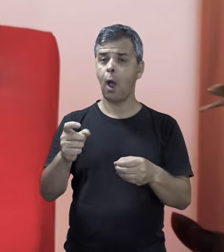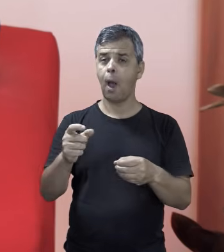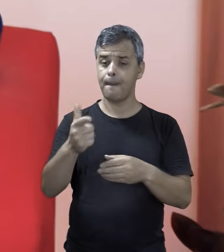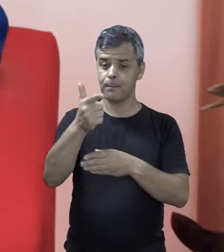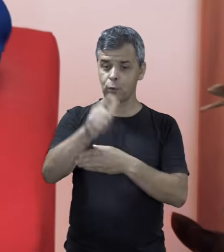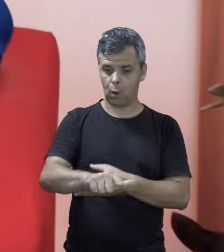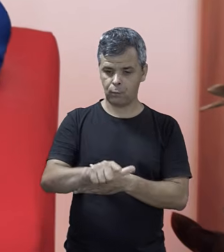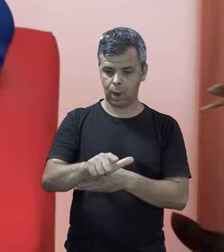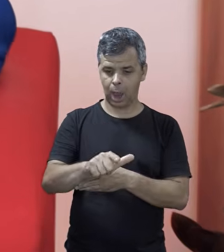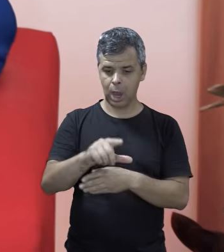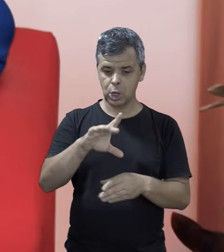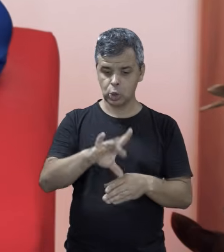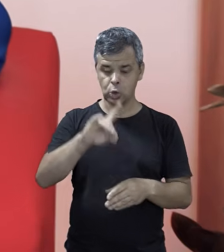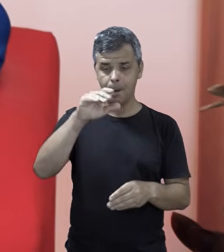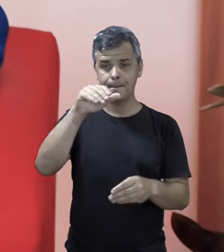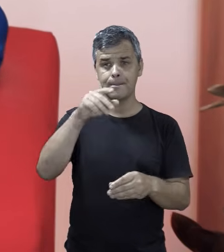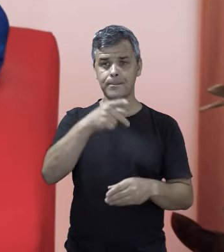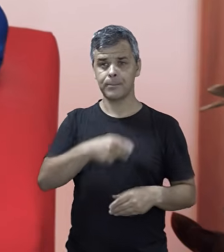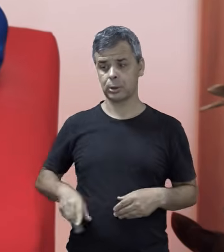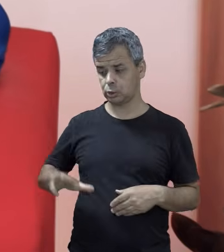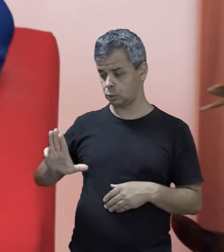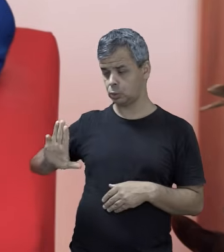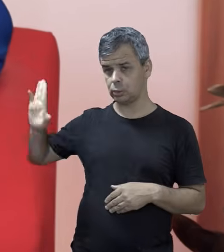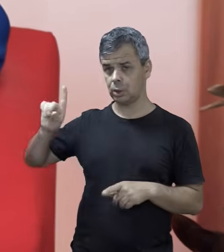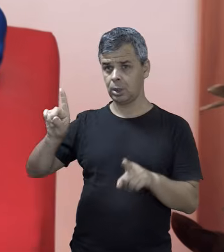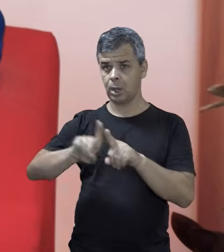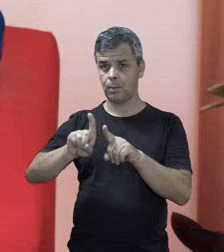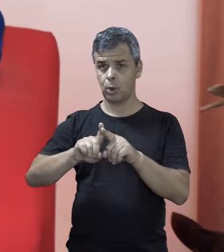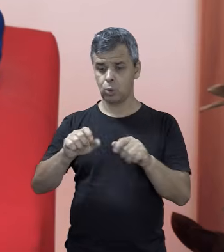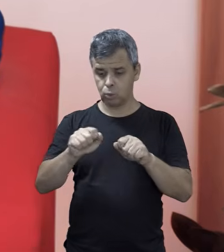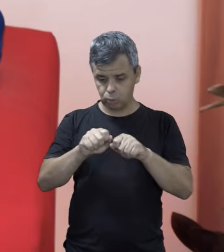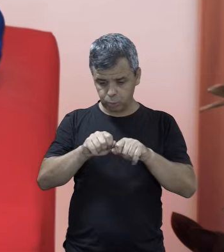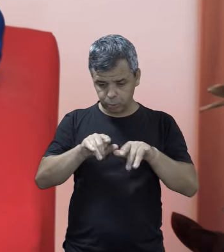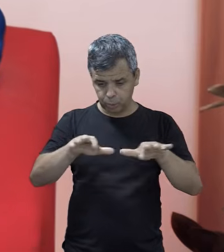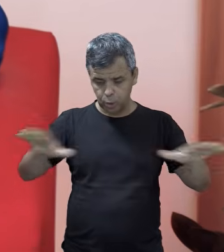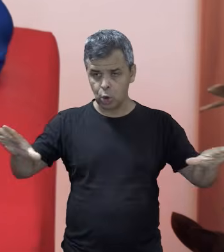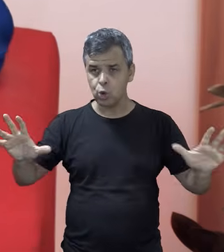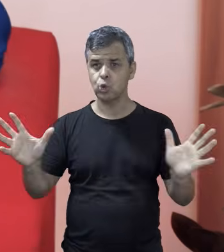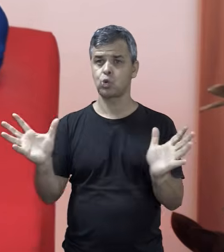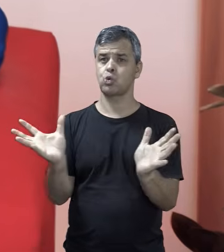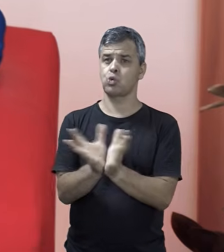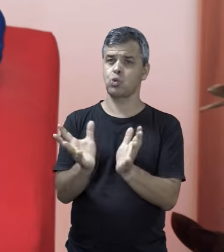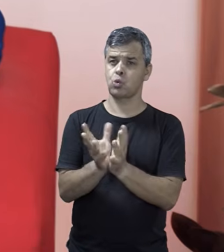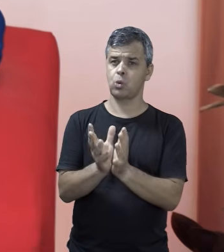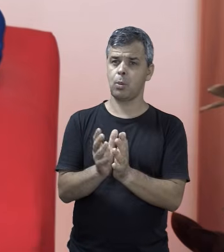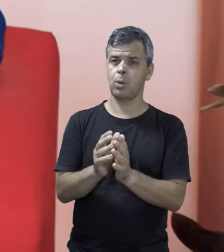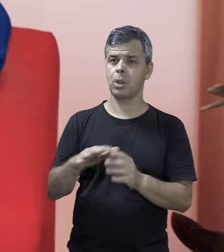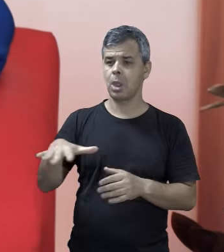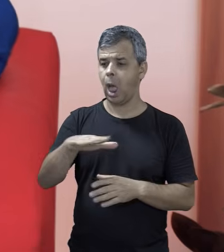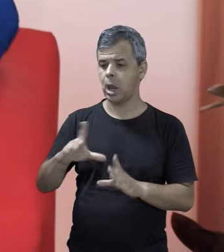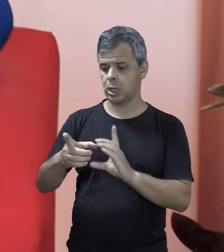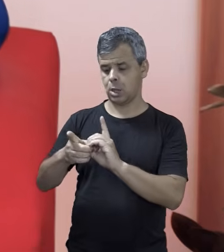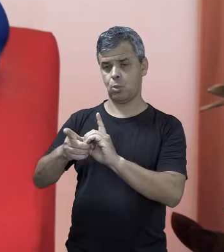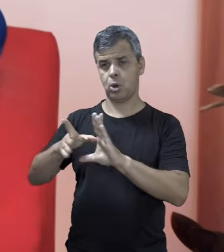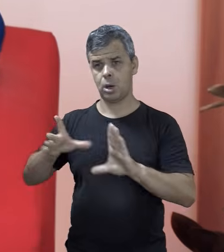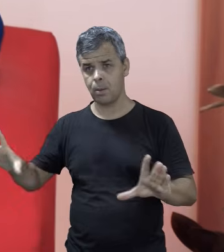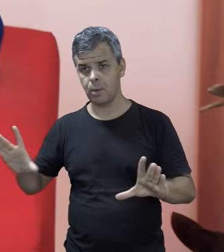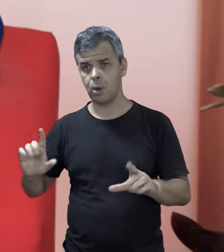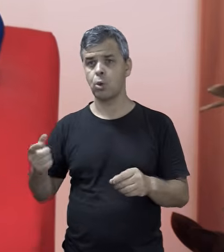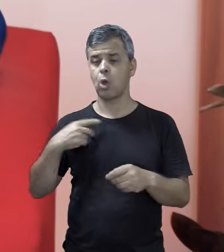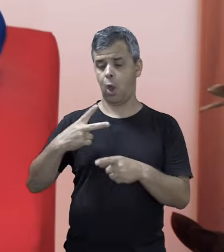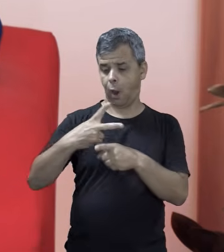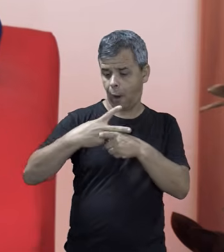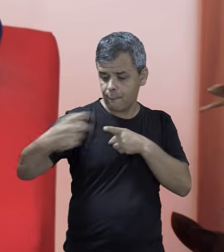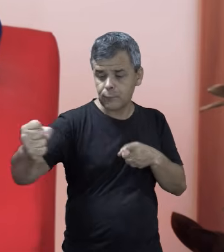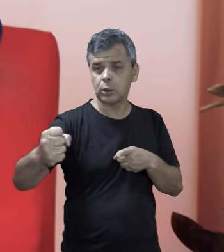presidente Lula, mas isso precisa vir também da ampliação da nossa bancada, ampliar o campo democrático que nos levou à